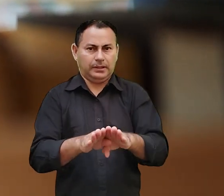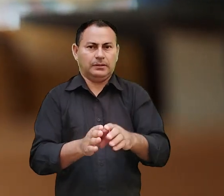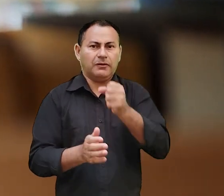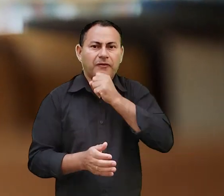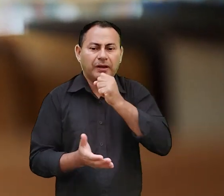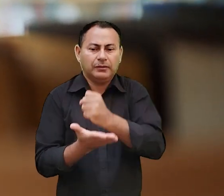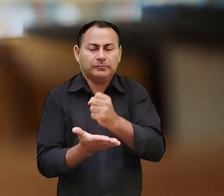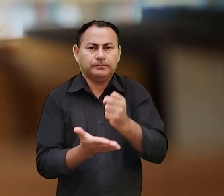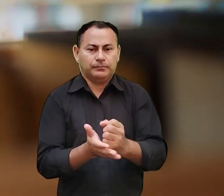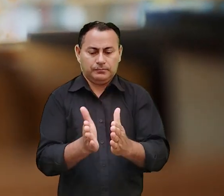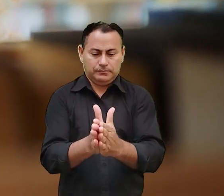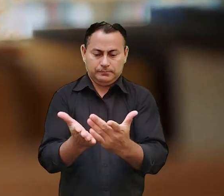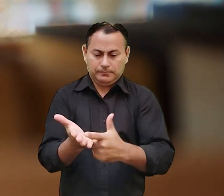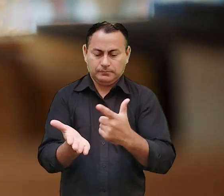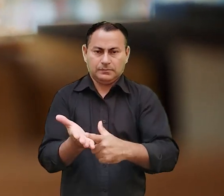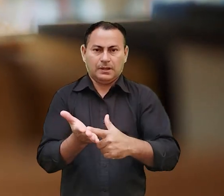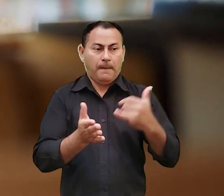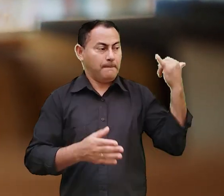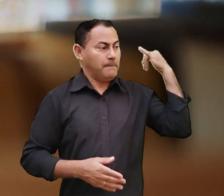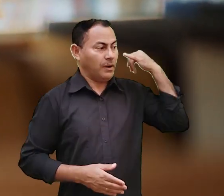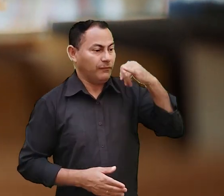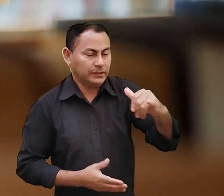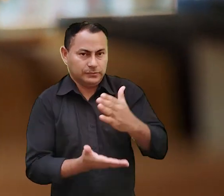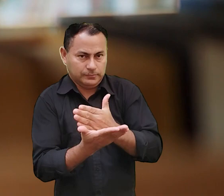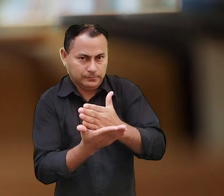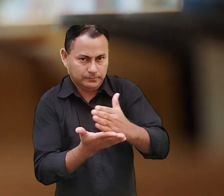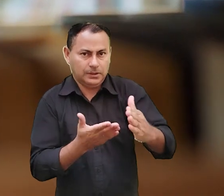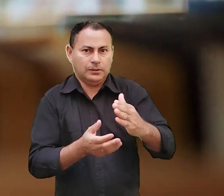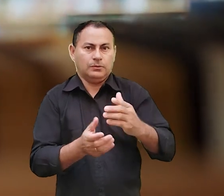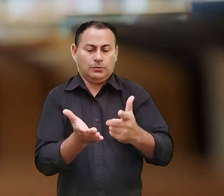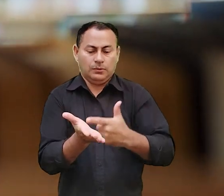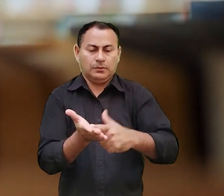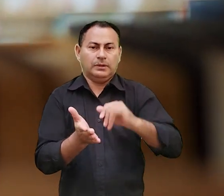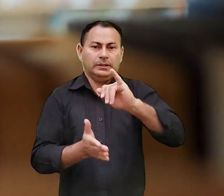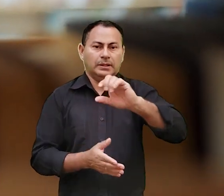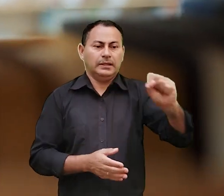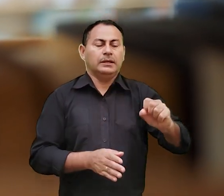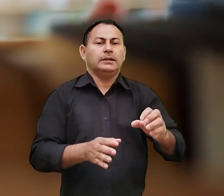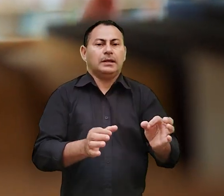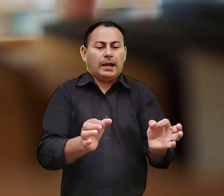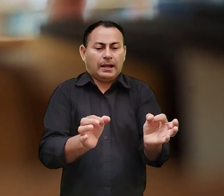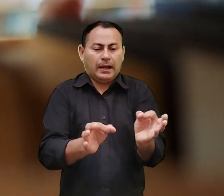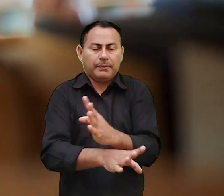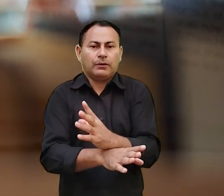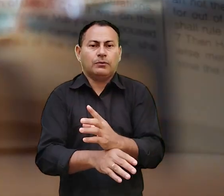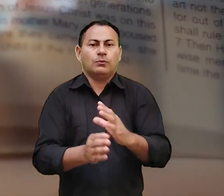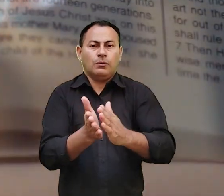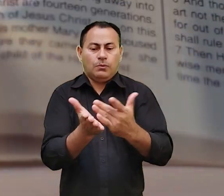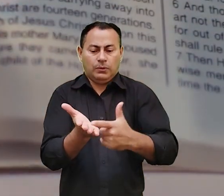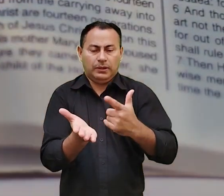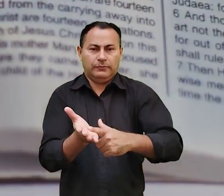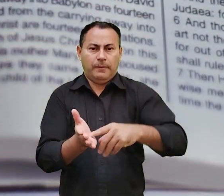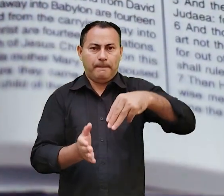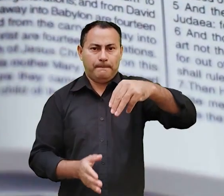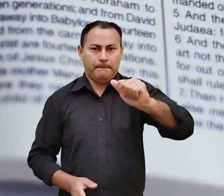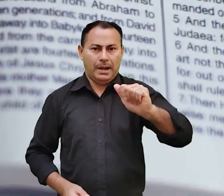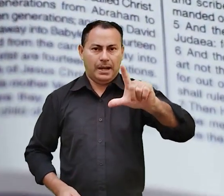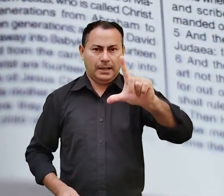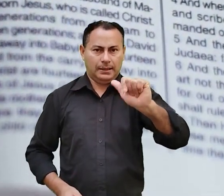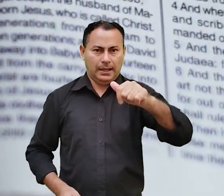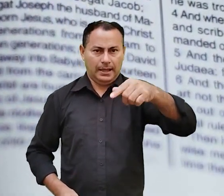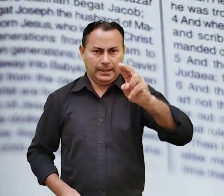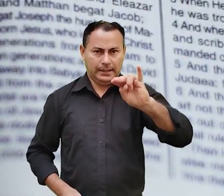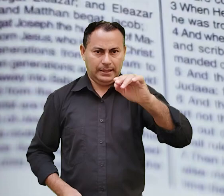estudar. Os livros proféticos começam com o livro de Isaías e terminam com o livro de Malaquias. Algumas vezes o Novo Testamento